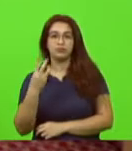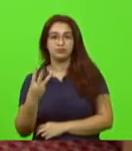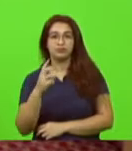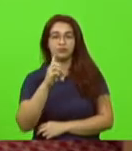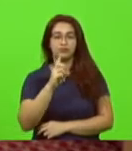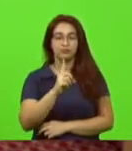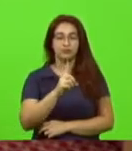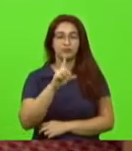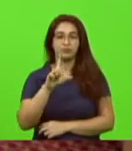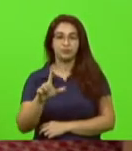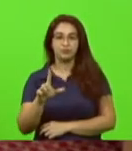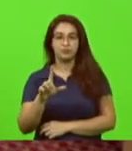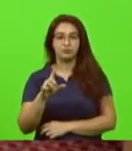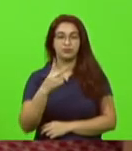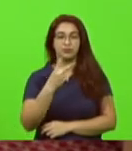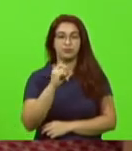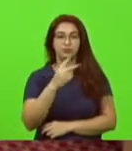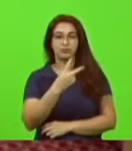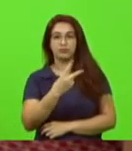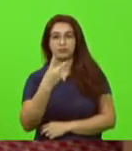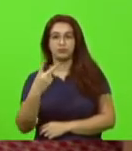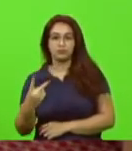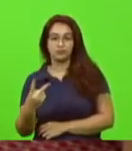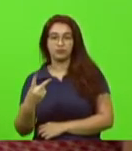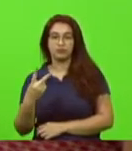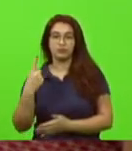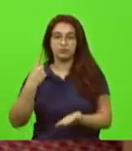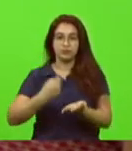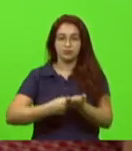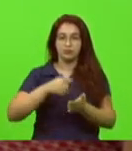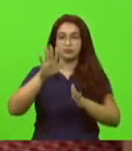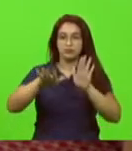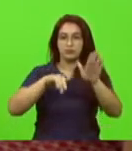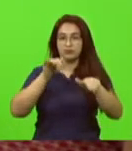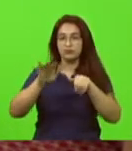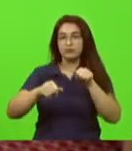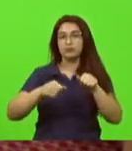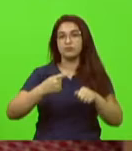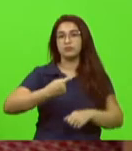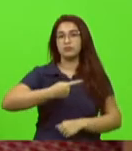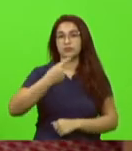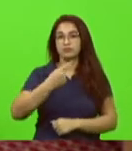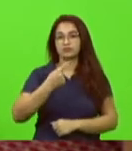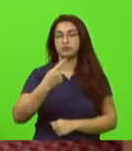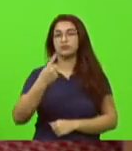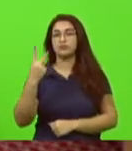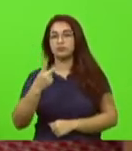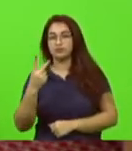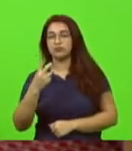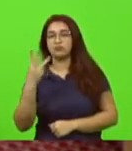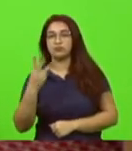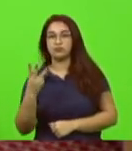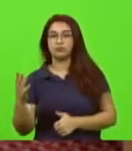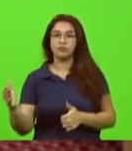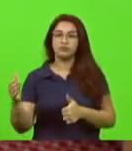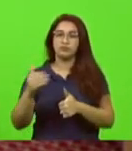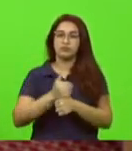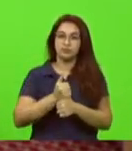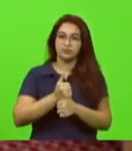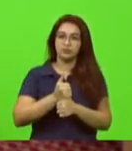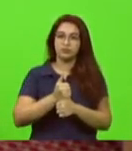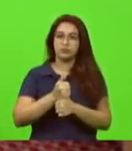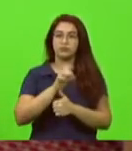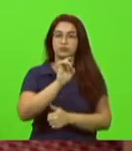001-DL, 002-DL, 003-DL, de 2022, que convocam primeiro, segundo e terceiro suplentes, respectivamente,